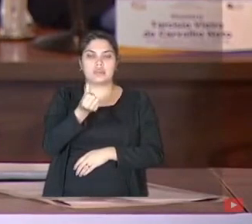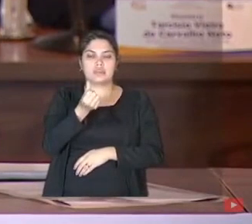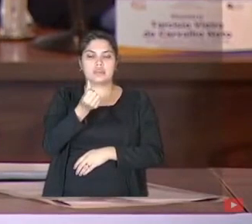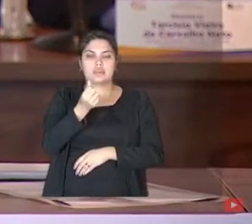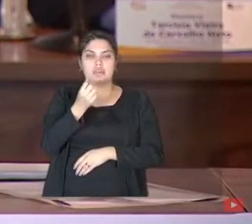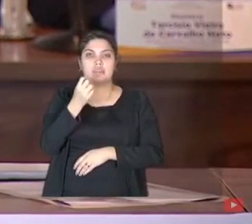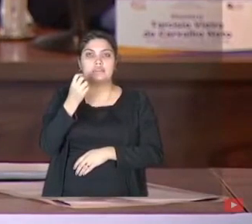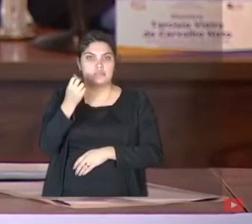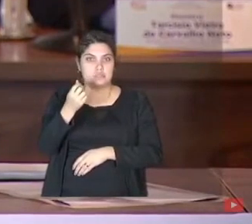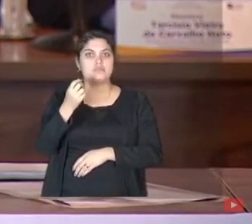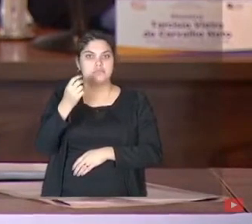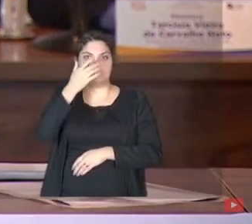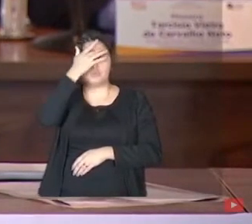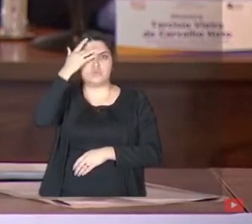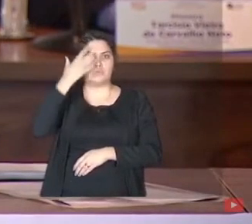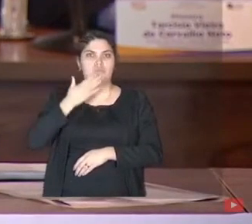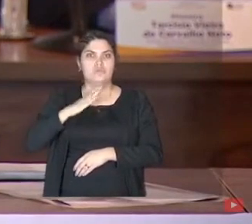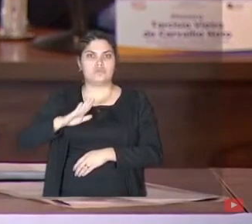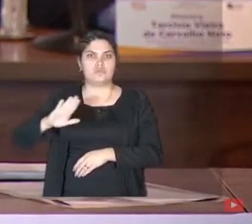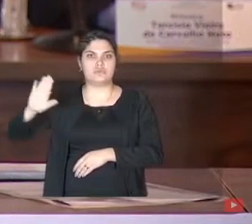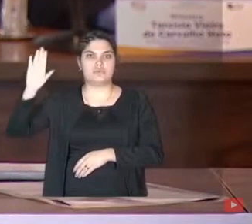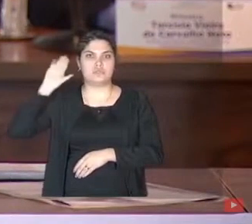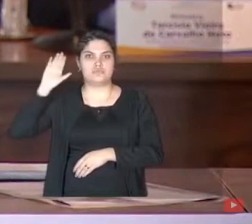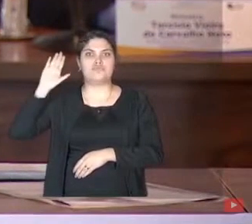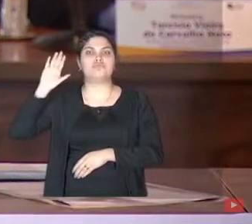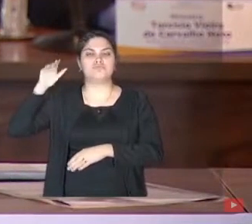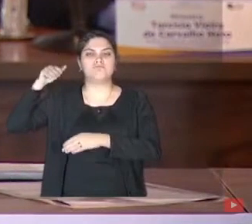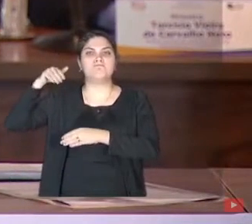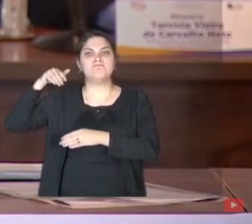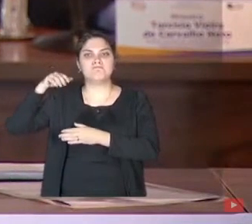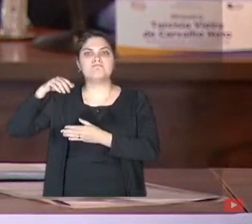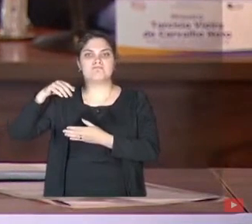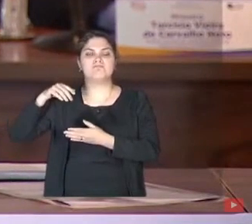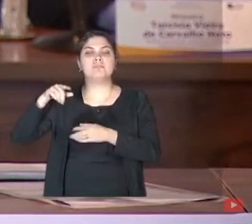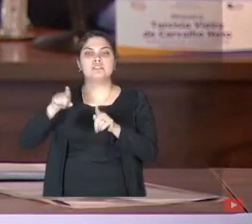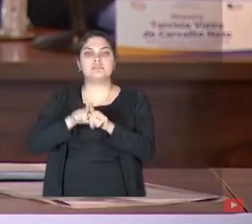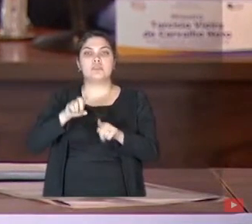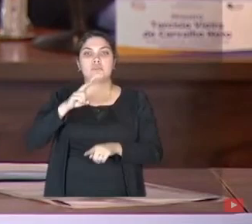556.033 candidatos registrados e